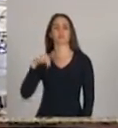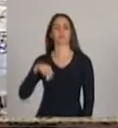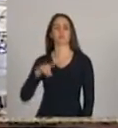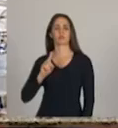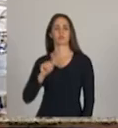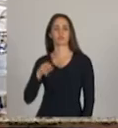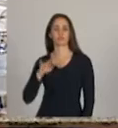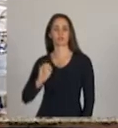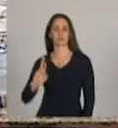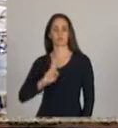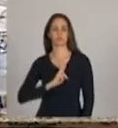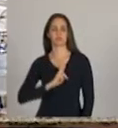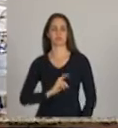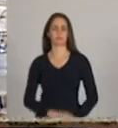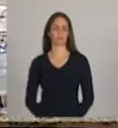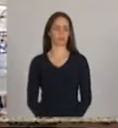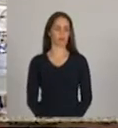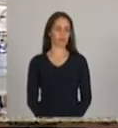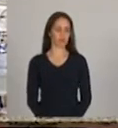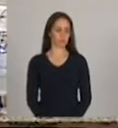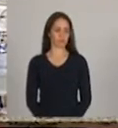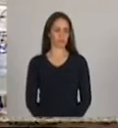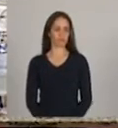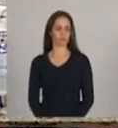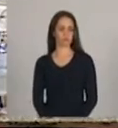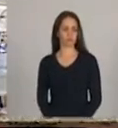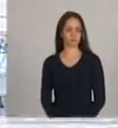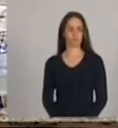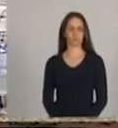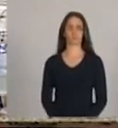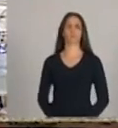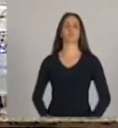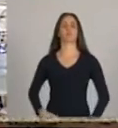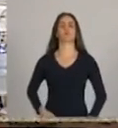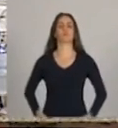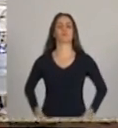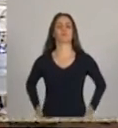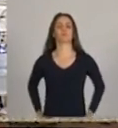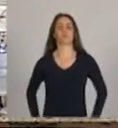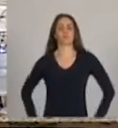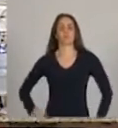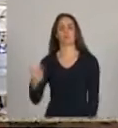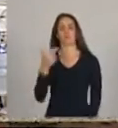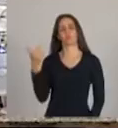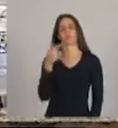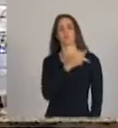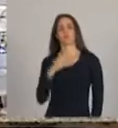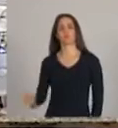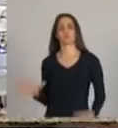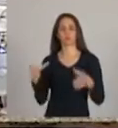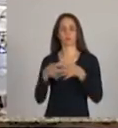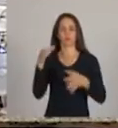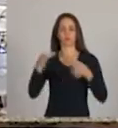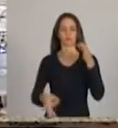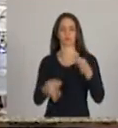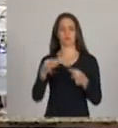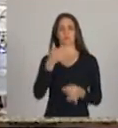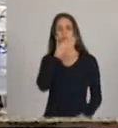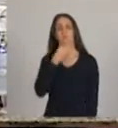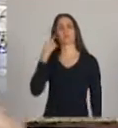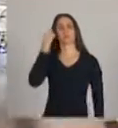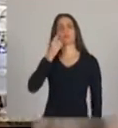Não respondendo. Deputado vice-presidente da Comissão de Justiça, deputado Vandinho